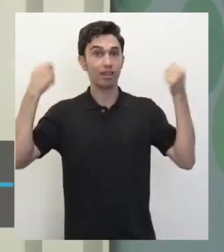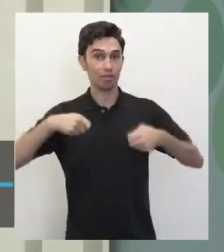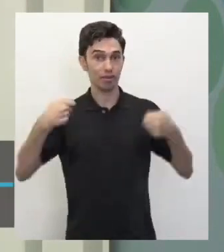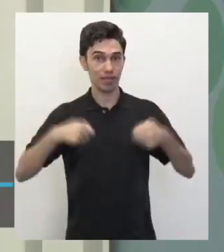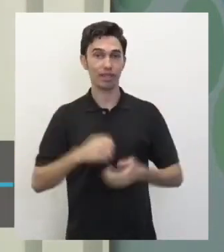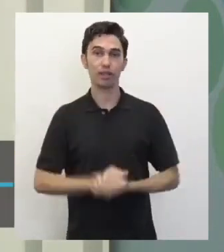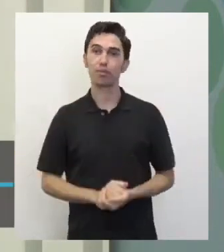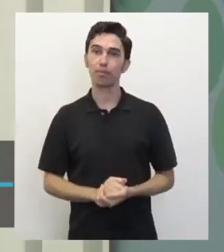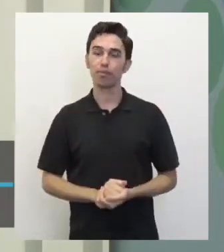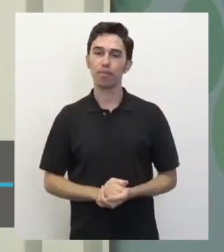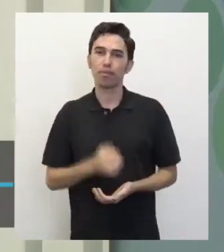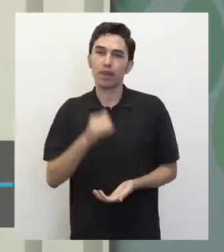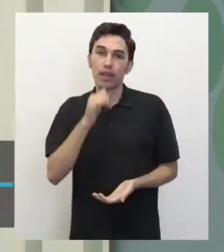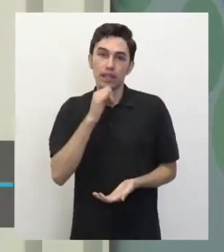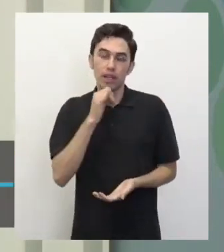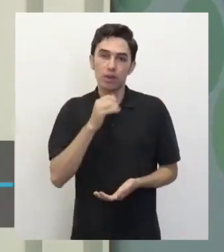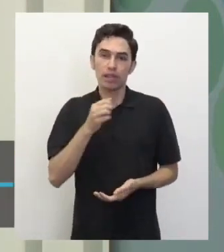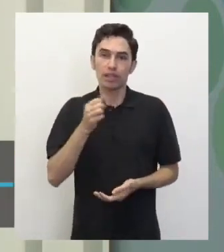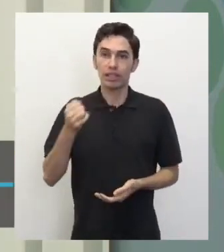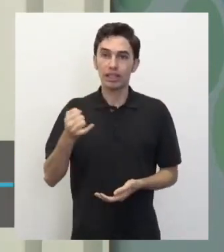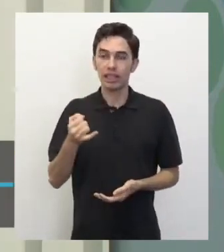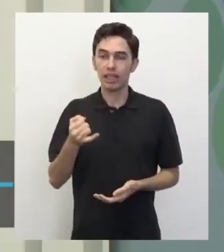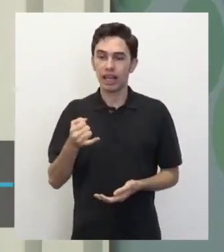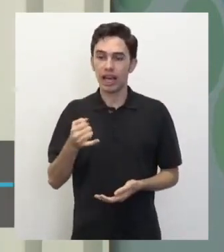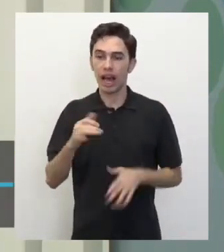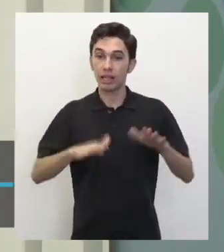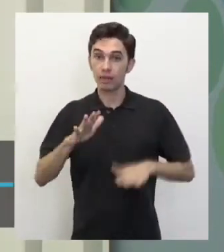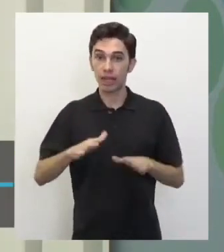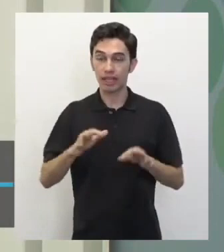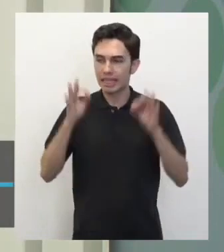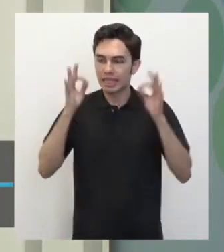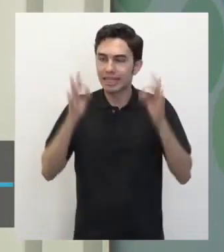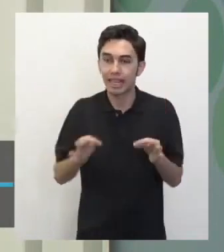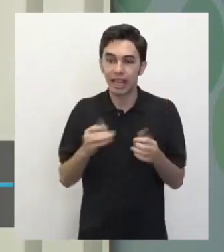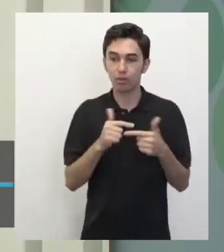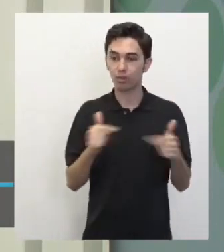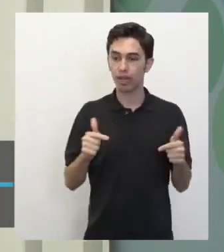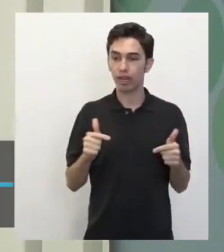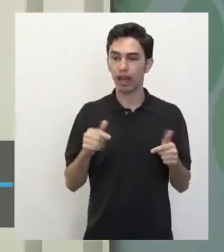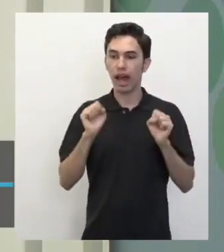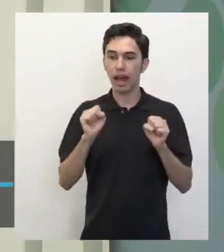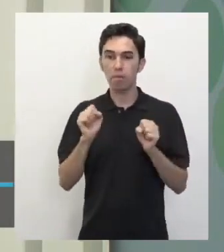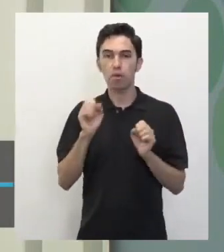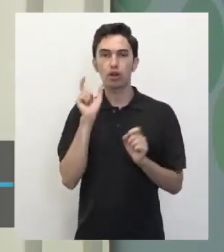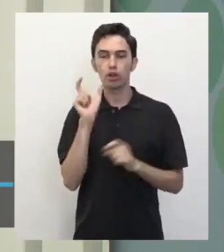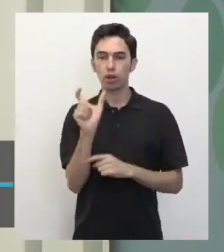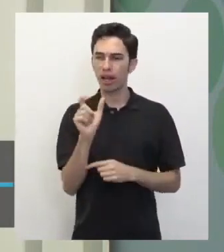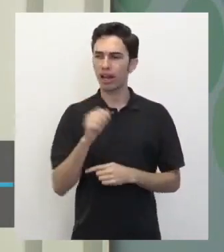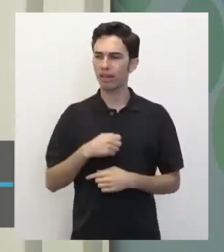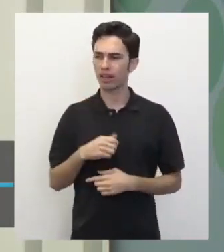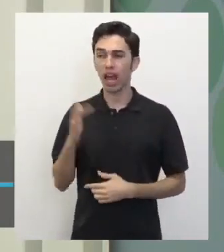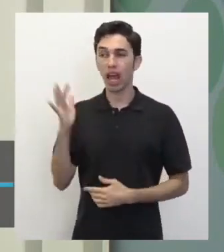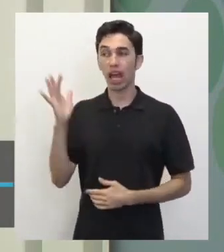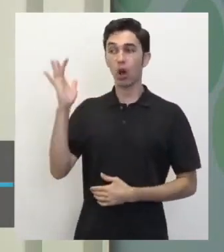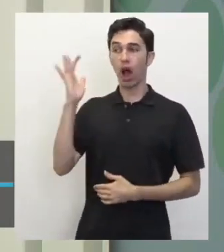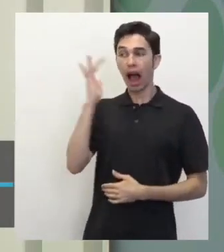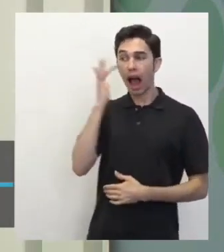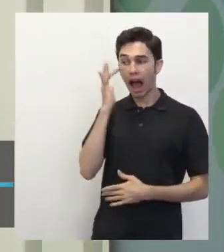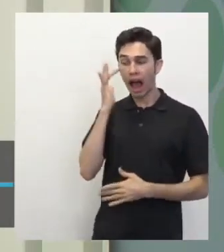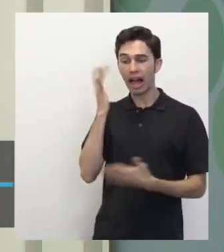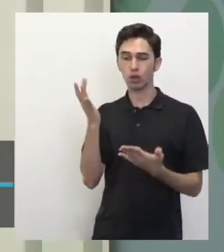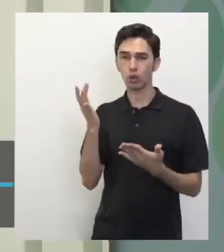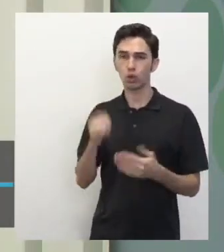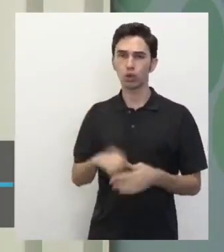utiliza suspeito de ter cometido um assalto. Por quê? Porque ele não tem certeza. Então é o suspeito, ele não vai chamar de criminoso, não vai